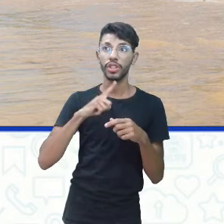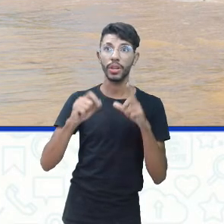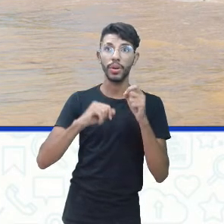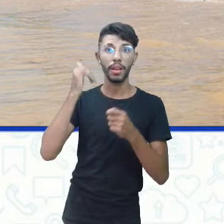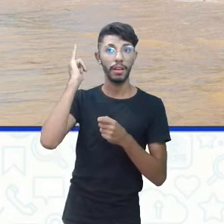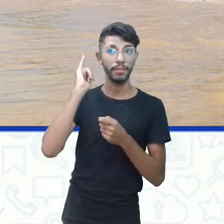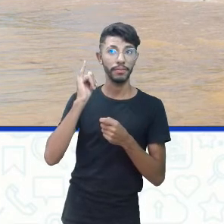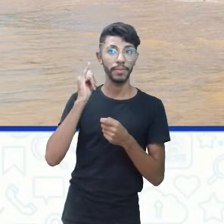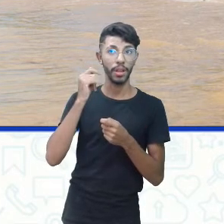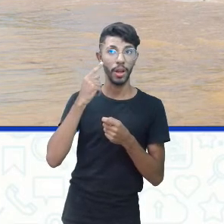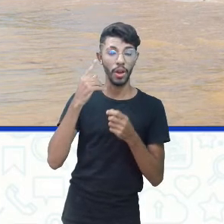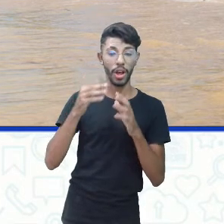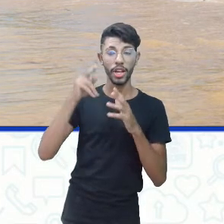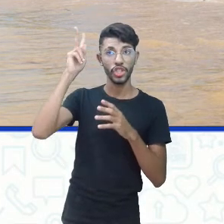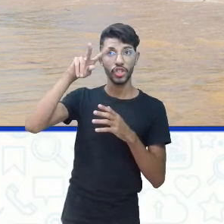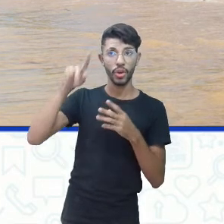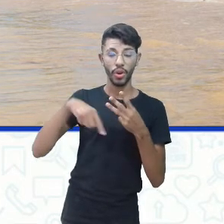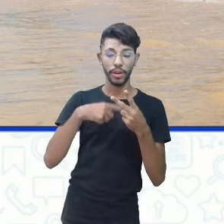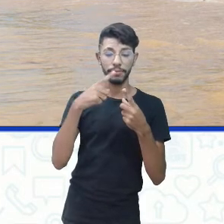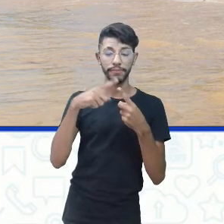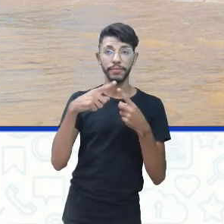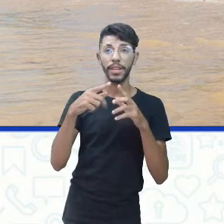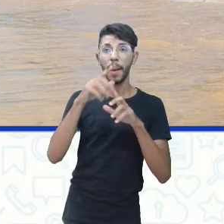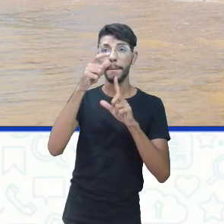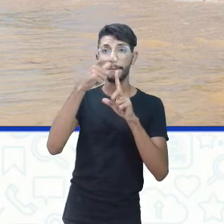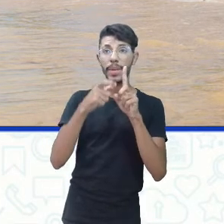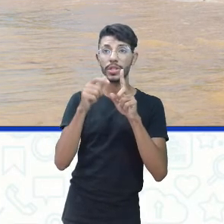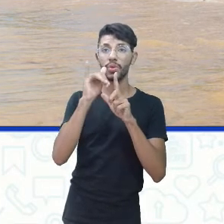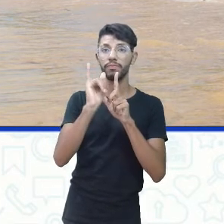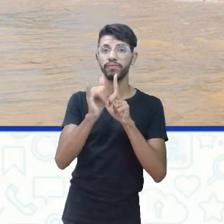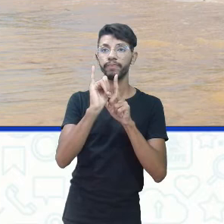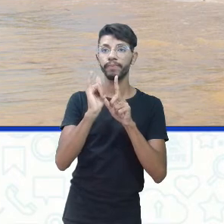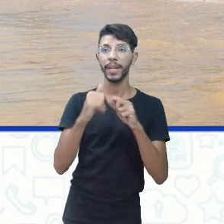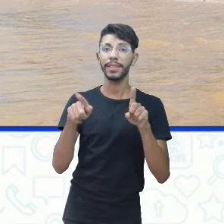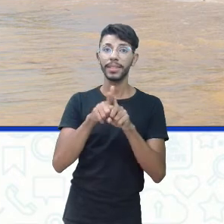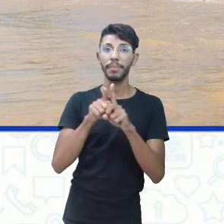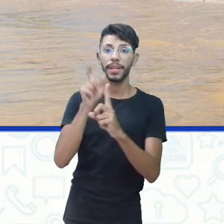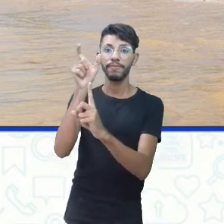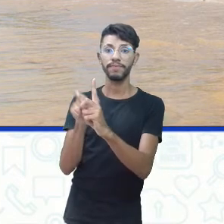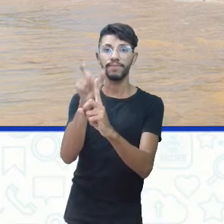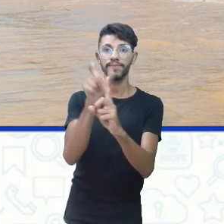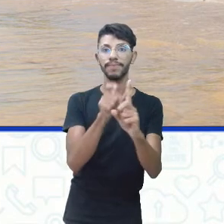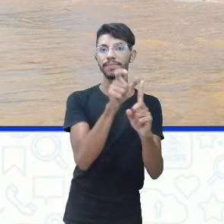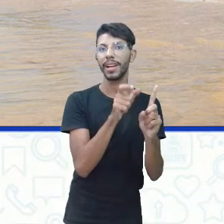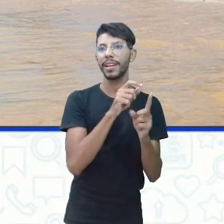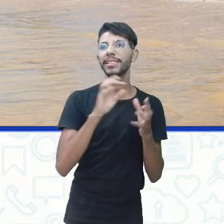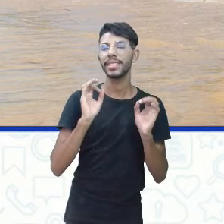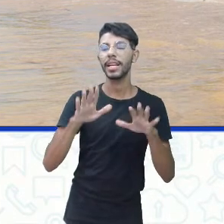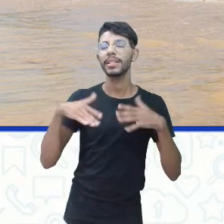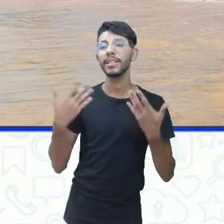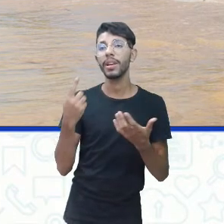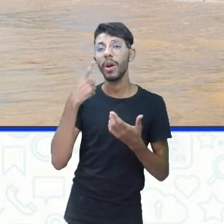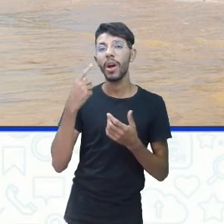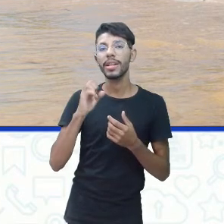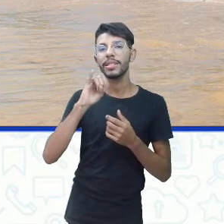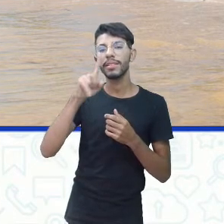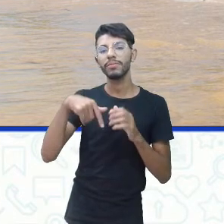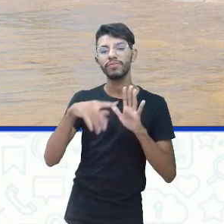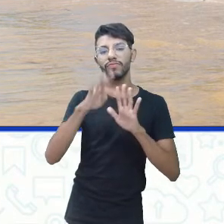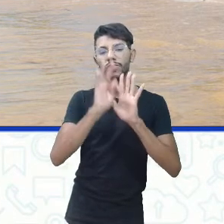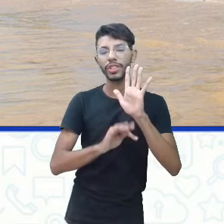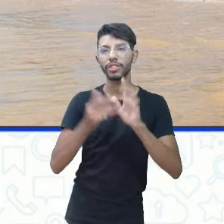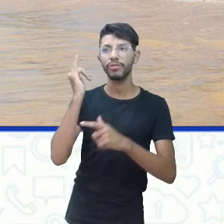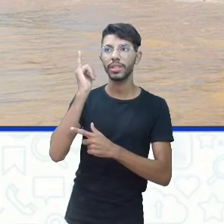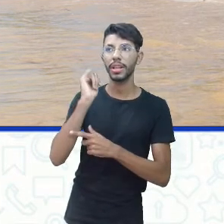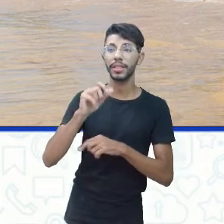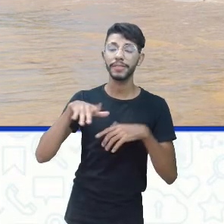nós temos o narrador, o personagem, não é? Então, se é um texto narrativo, as características não